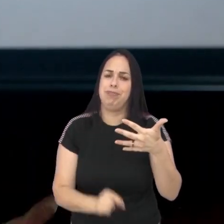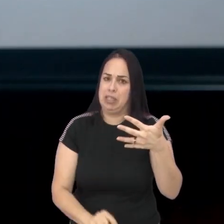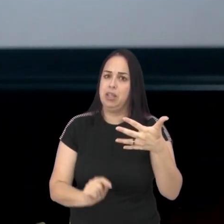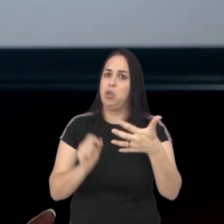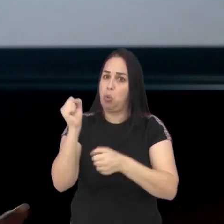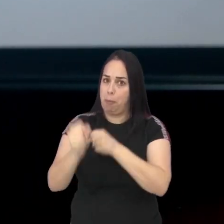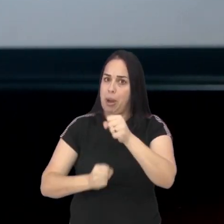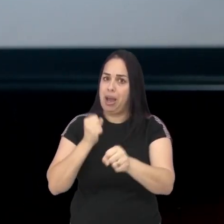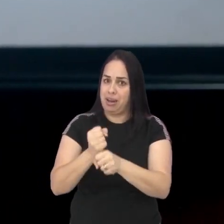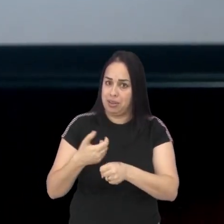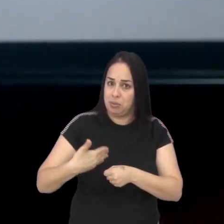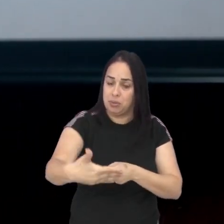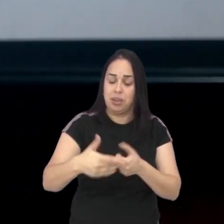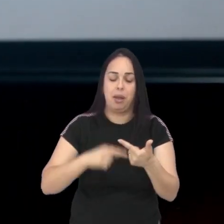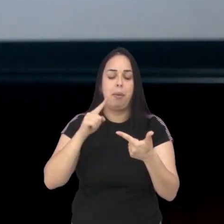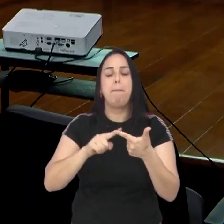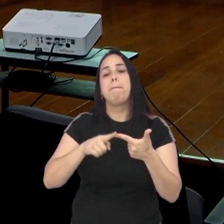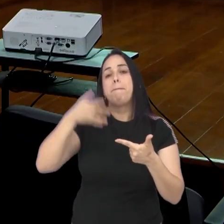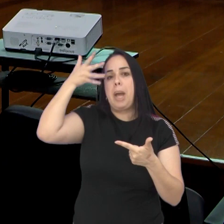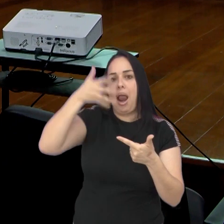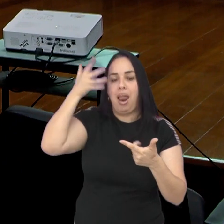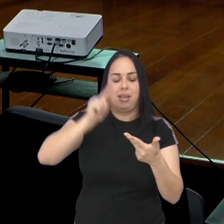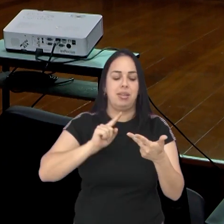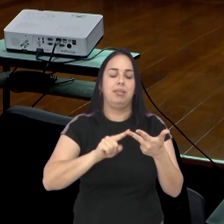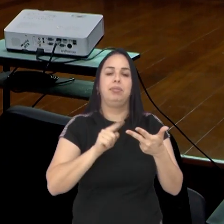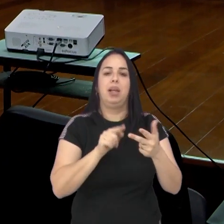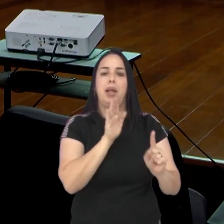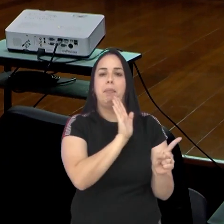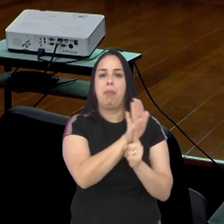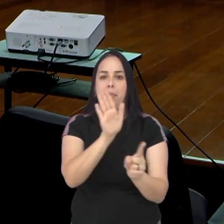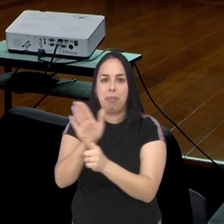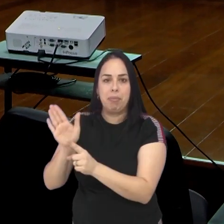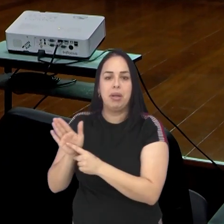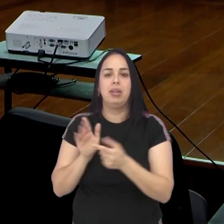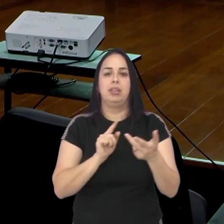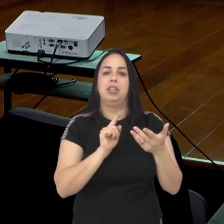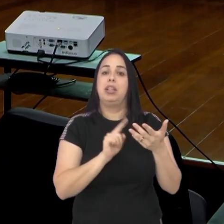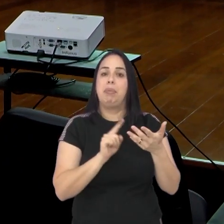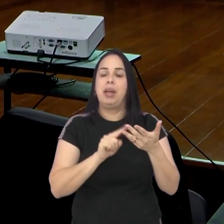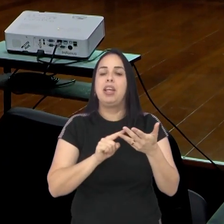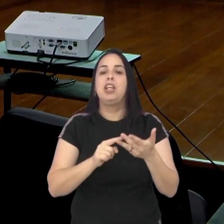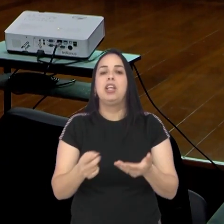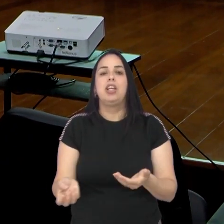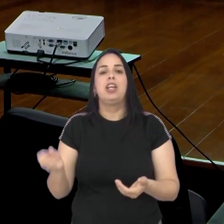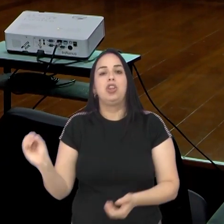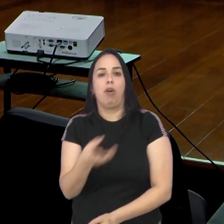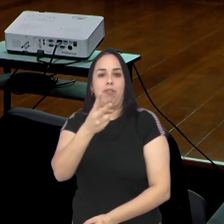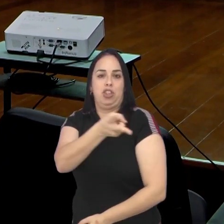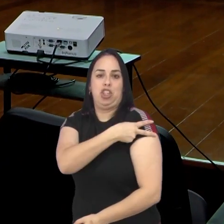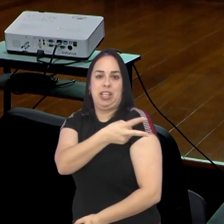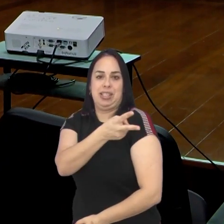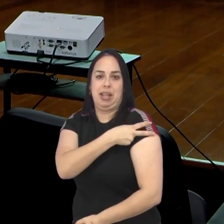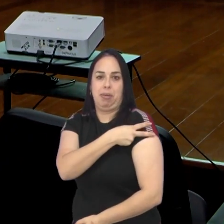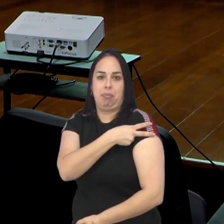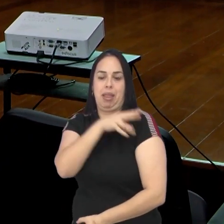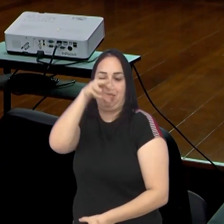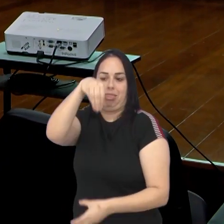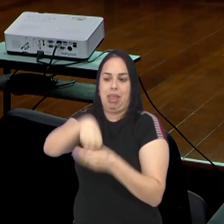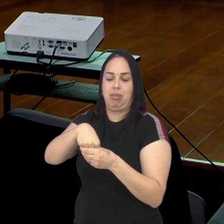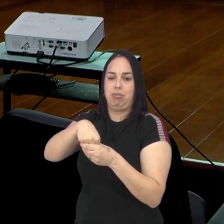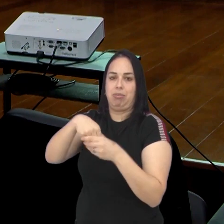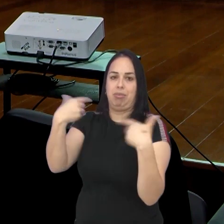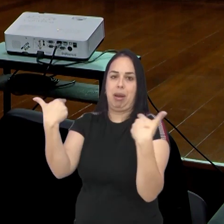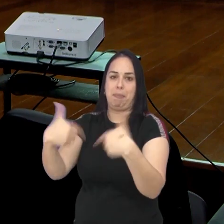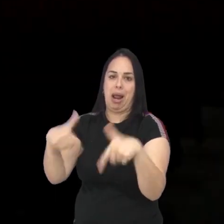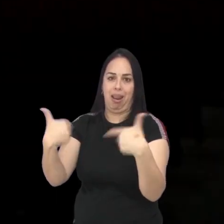diversas atividades, como palestras, exposições e até mesmo a formação de novos gestores para atuarem